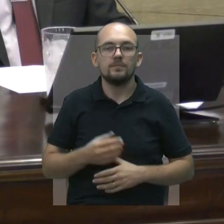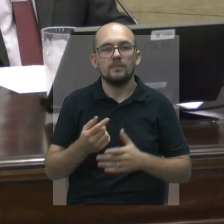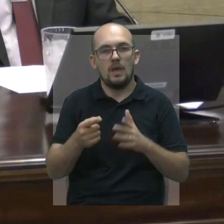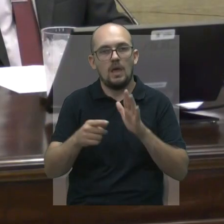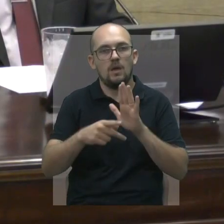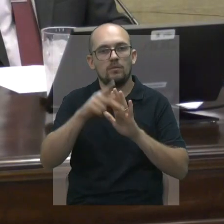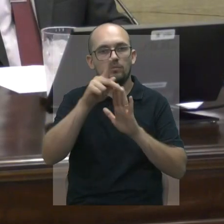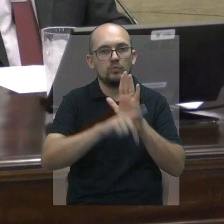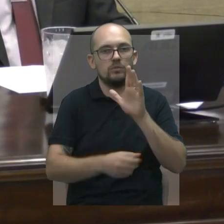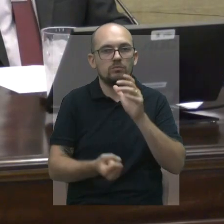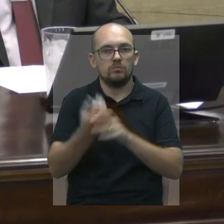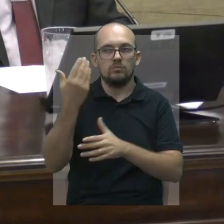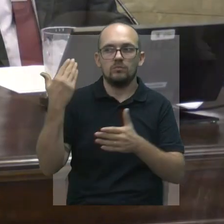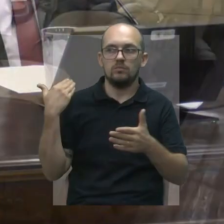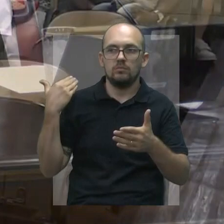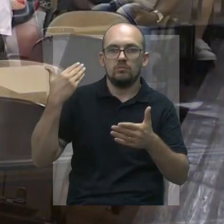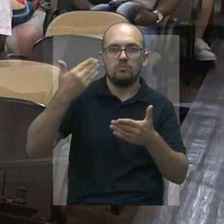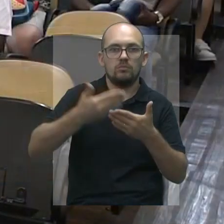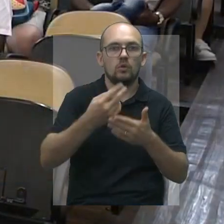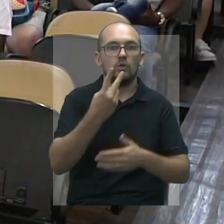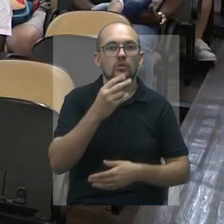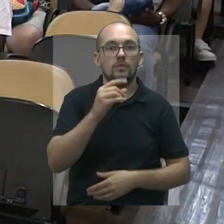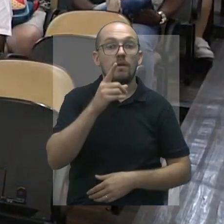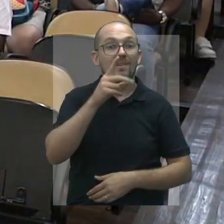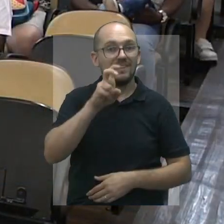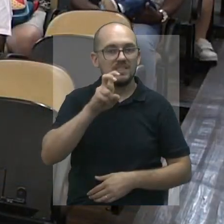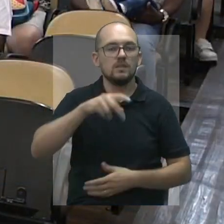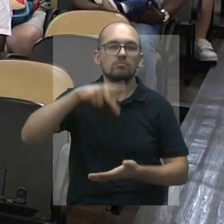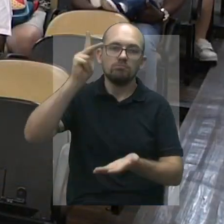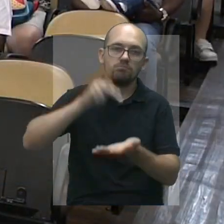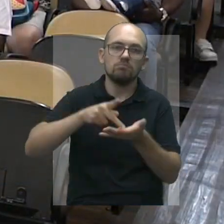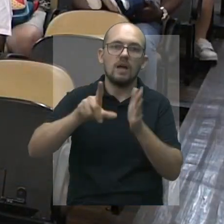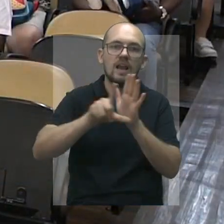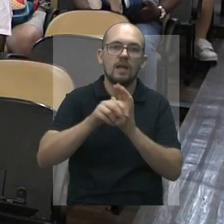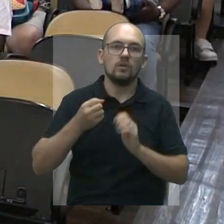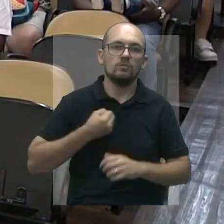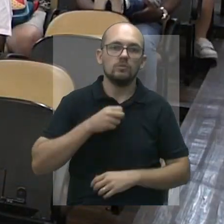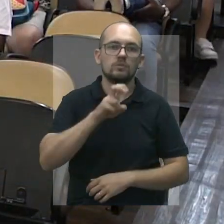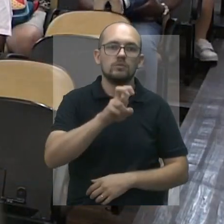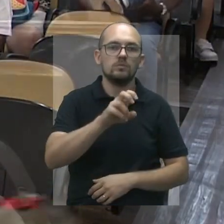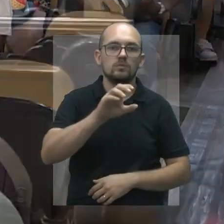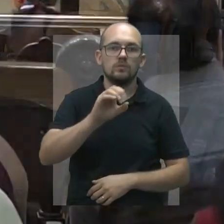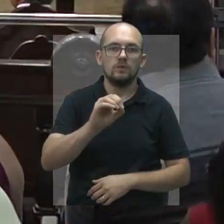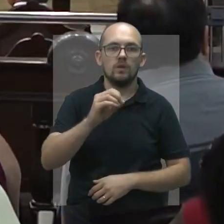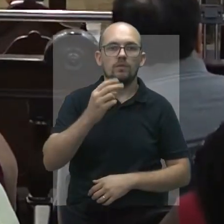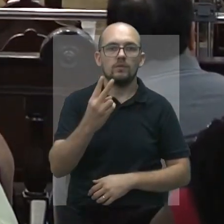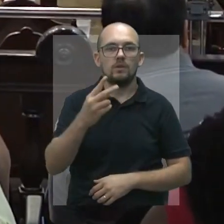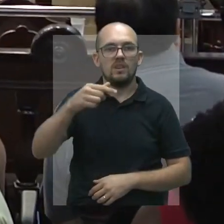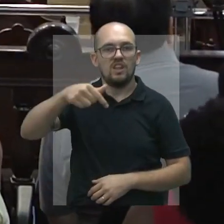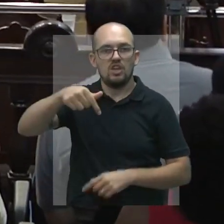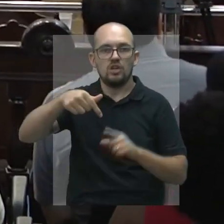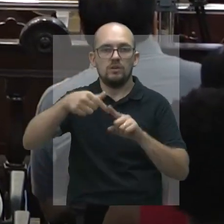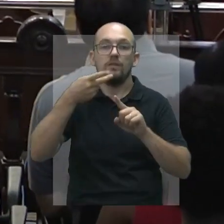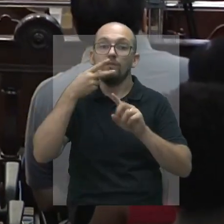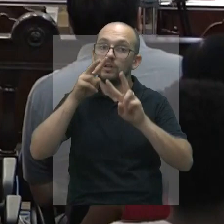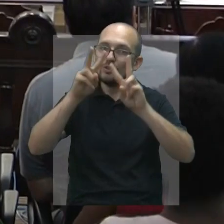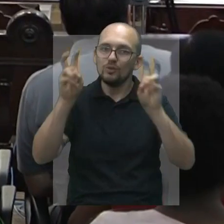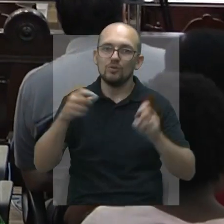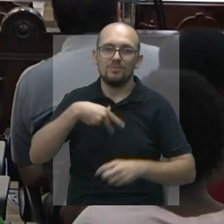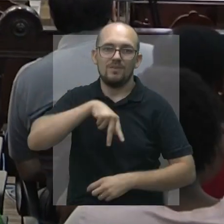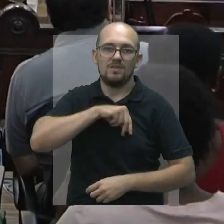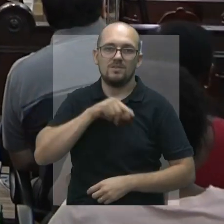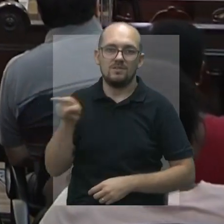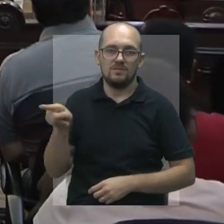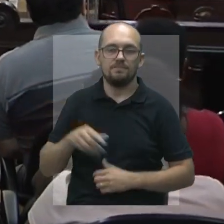Câmara desde 2015, quando passou a vigorar a Lei número 5.027. A partir daí, todos